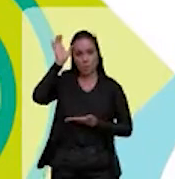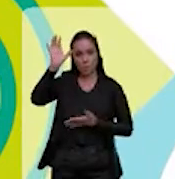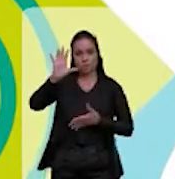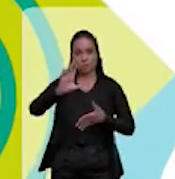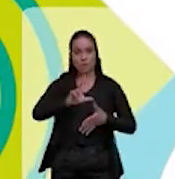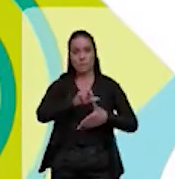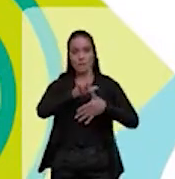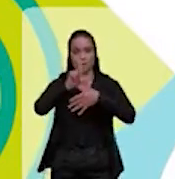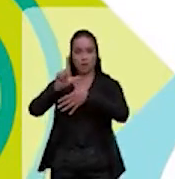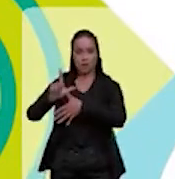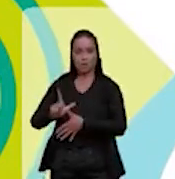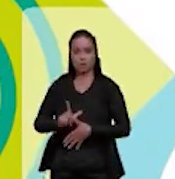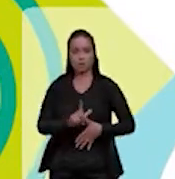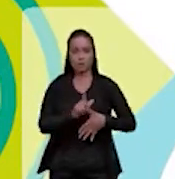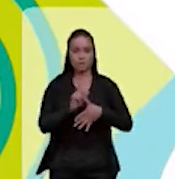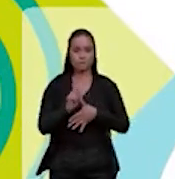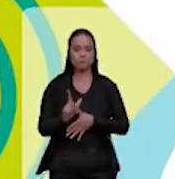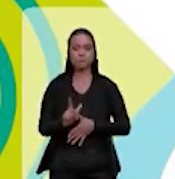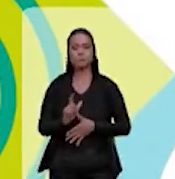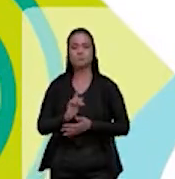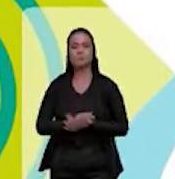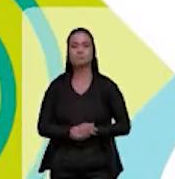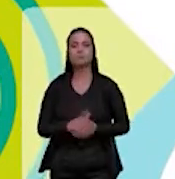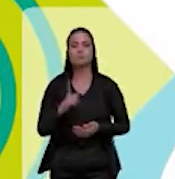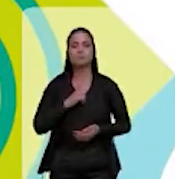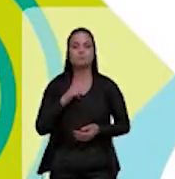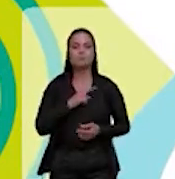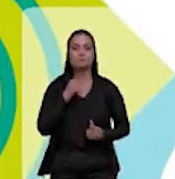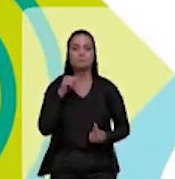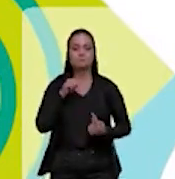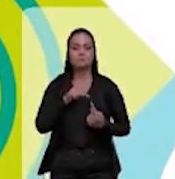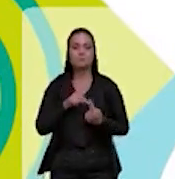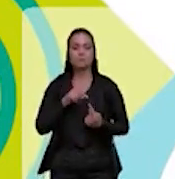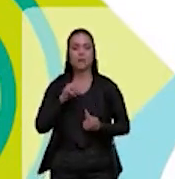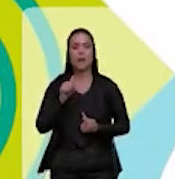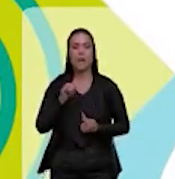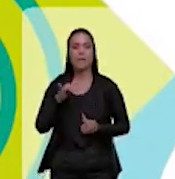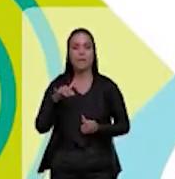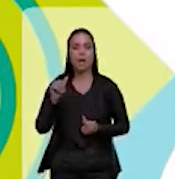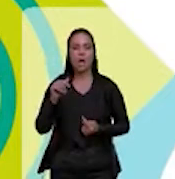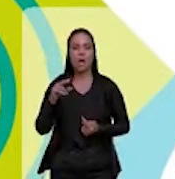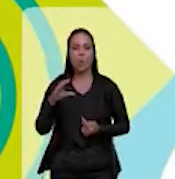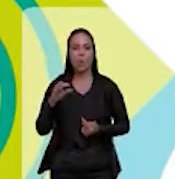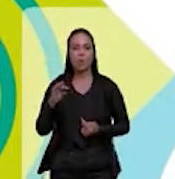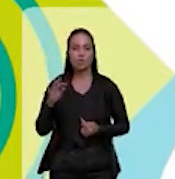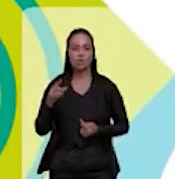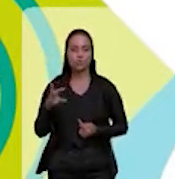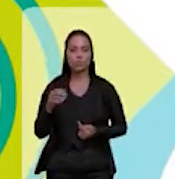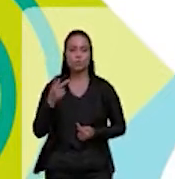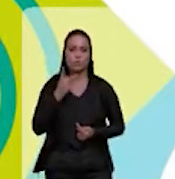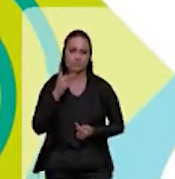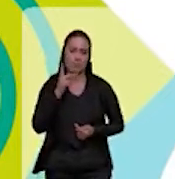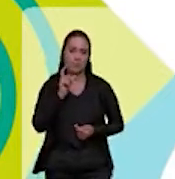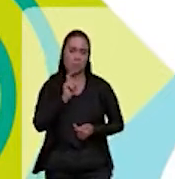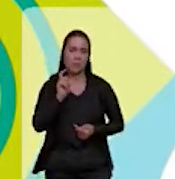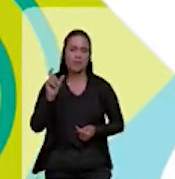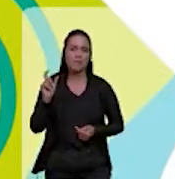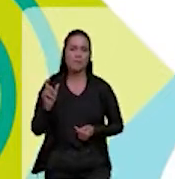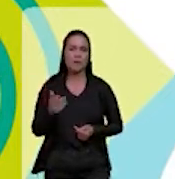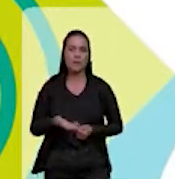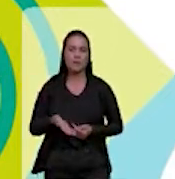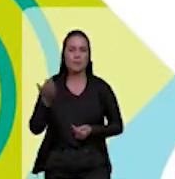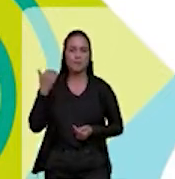dizia Rama e numa biblioteca desenvolvida com os objetivos da Yakult cito as palavras de rama